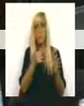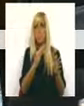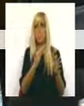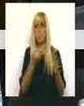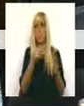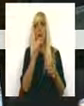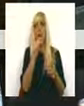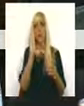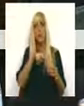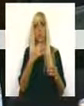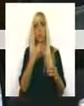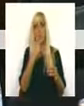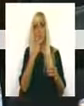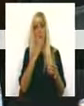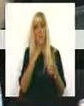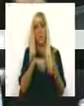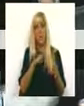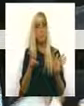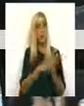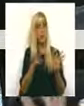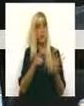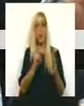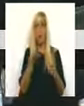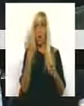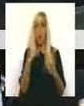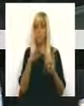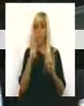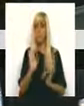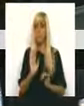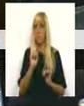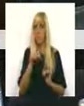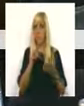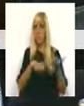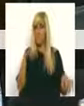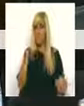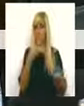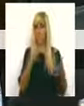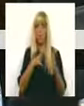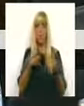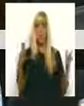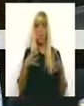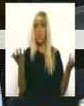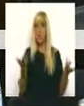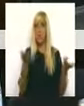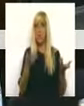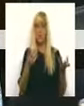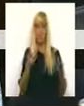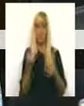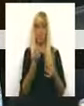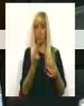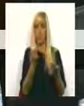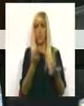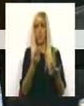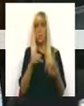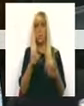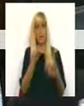Natura em Pedras Salgadas. Isto foi aprovado há mais de um ano, neste Parlamento, com uma maioria expressiva num caso e no outro. É verdade que o